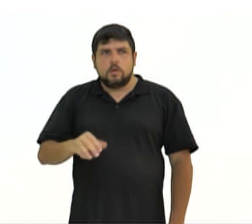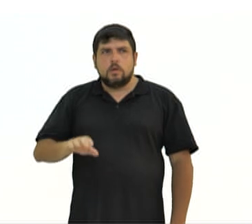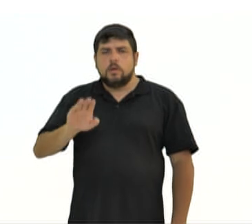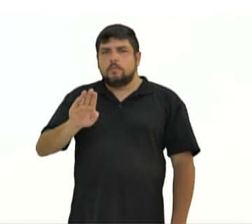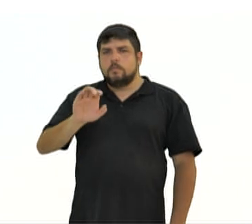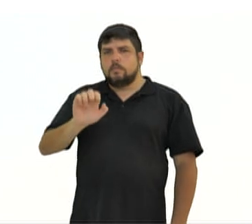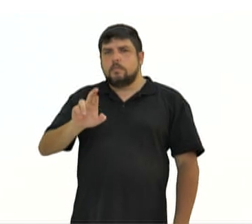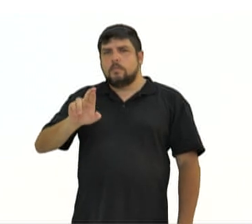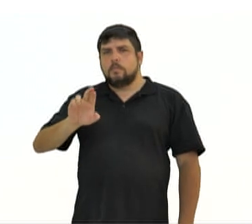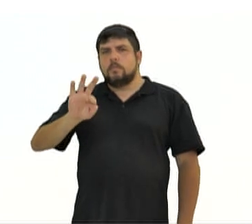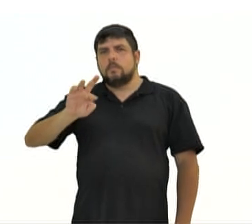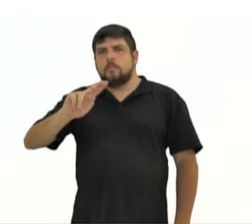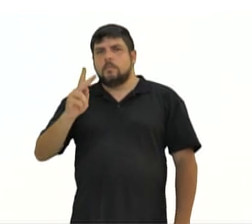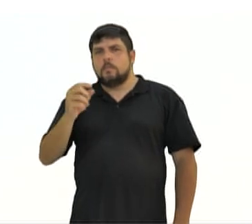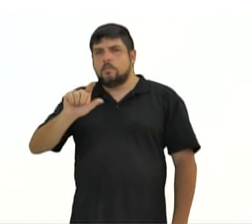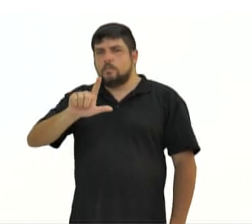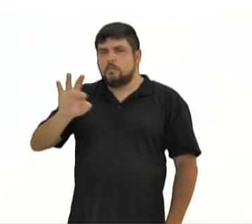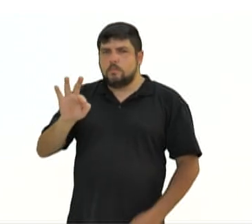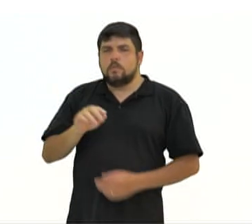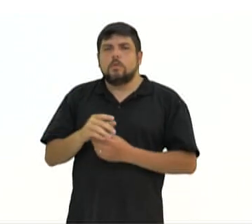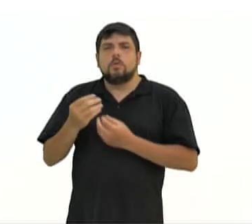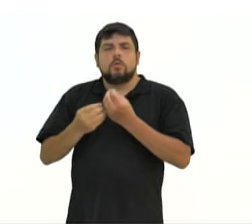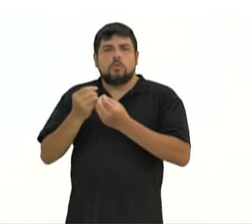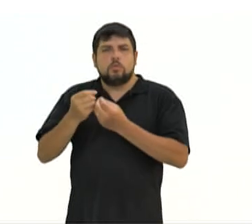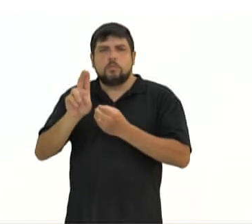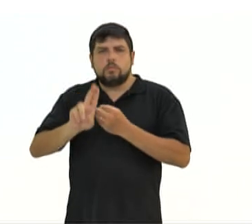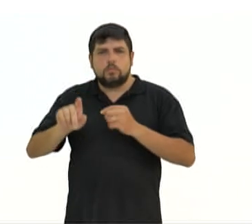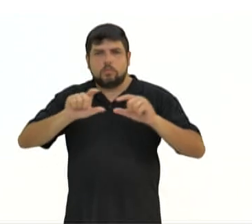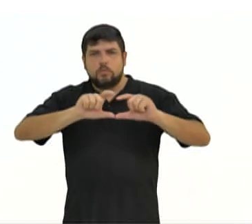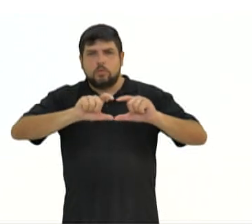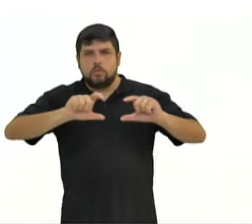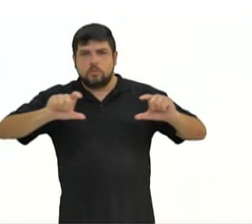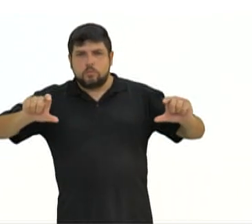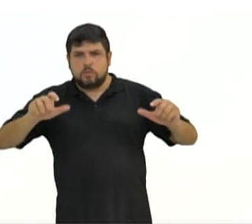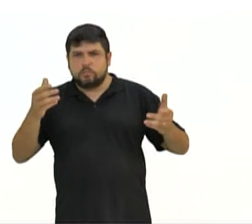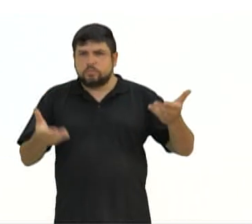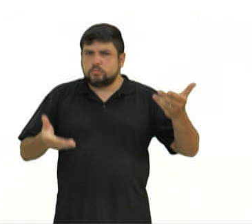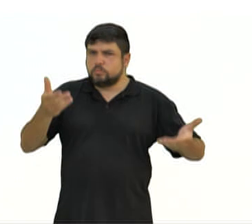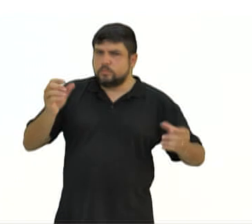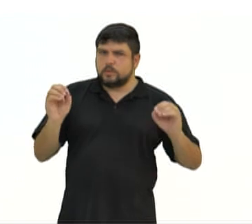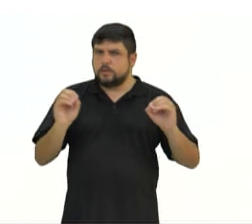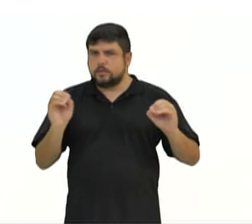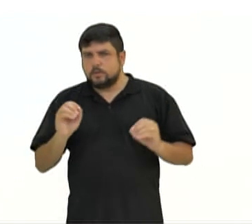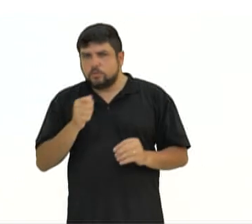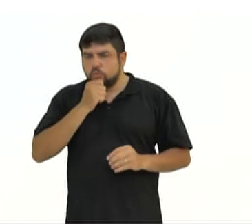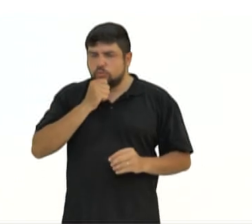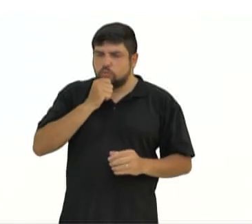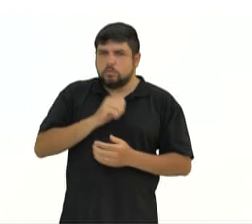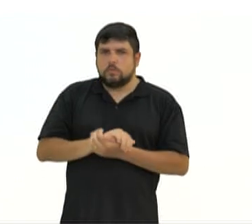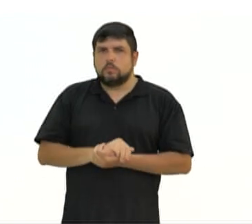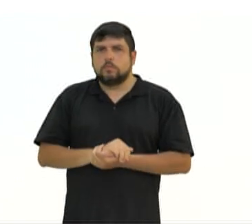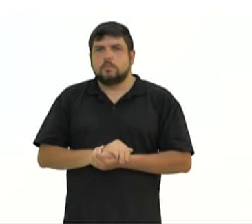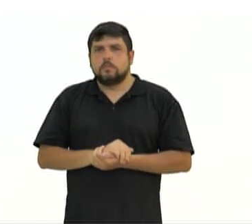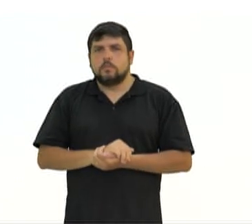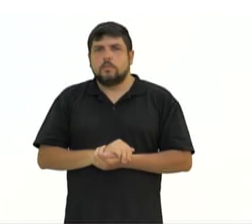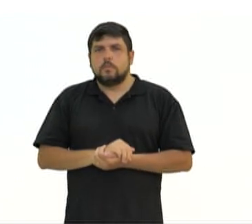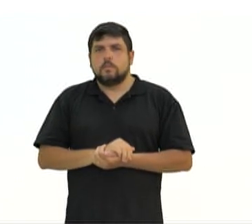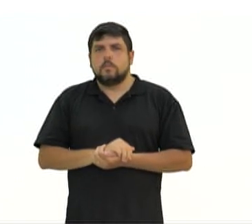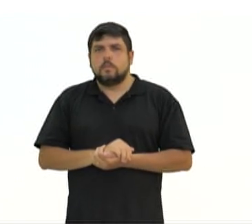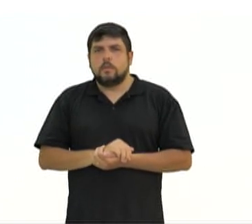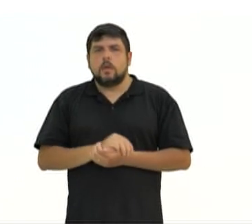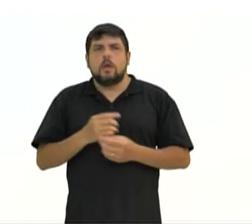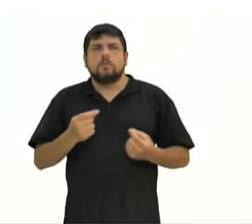preparou metano segundo a reação representada pela equação abaixo, não balanceada. Letra A. Acerte os coeficientes